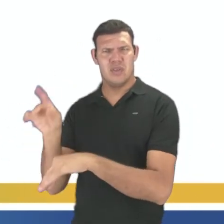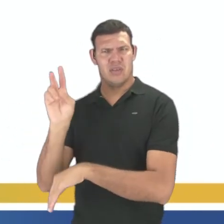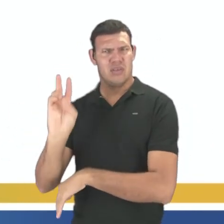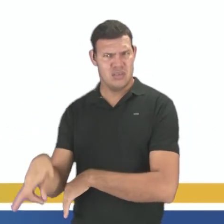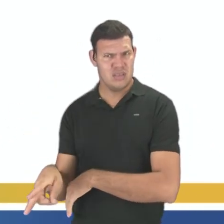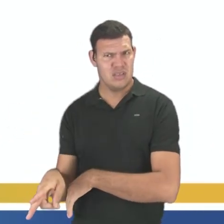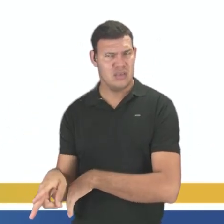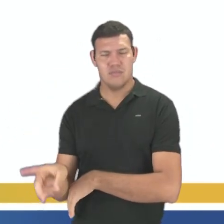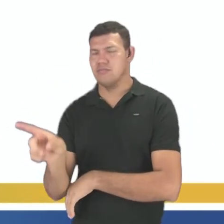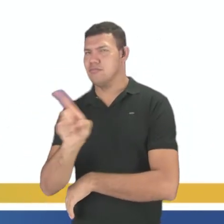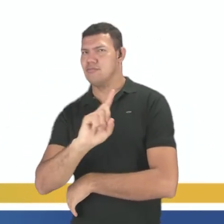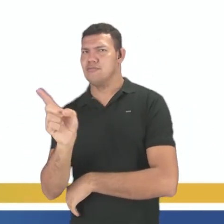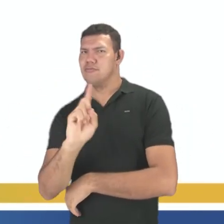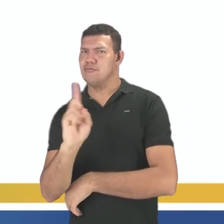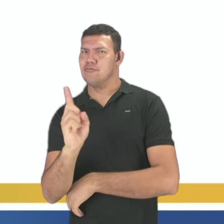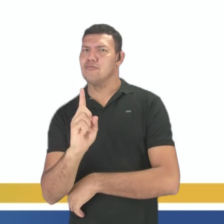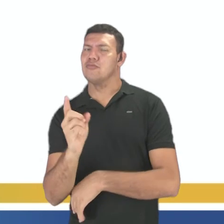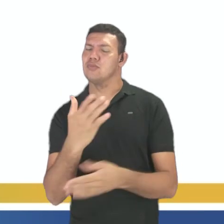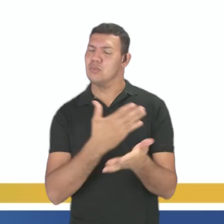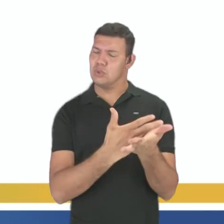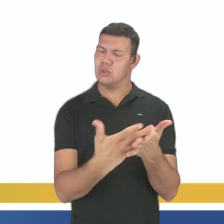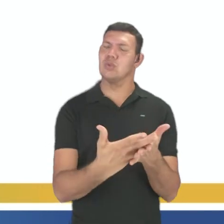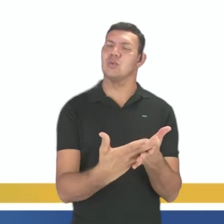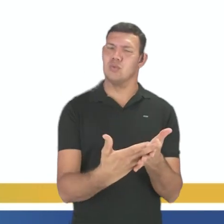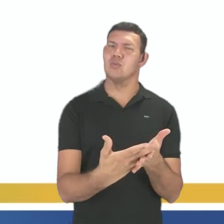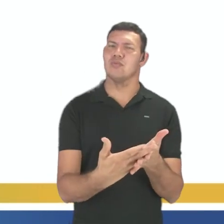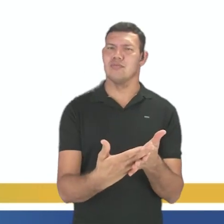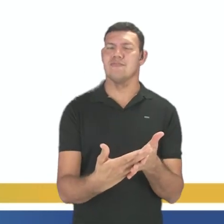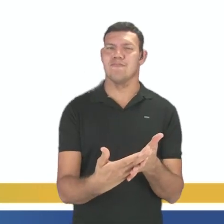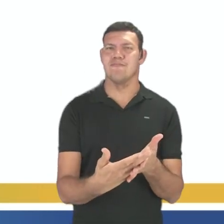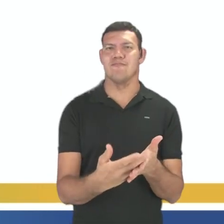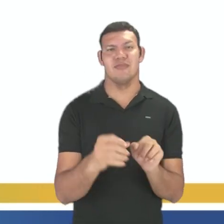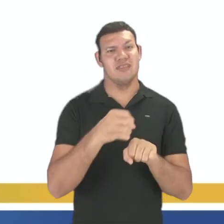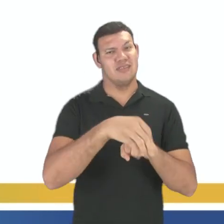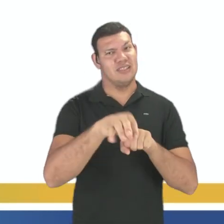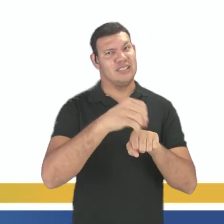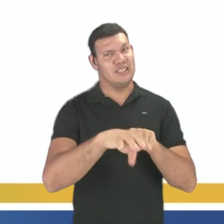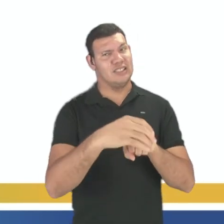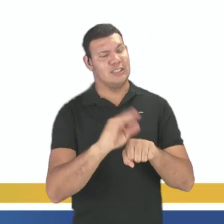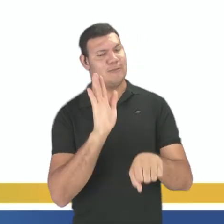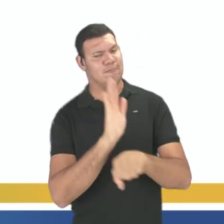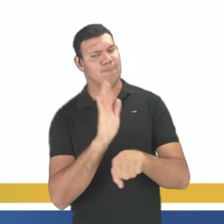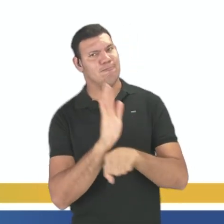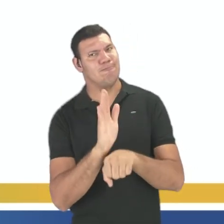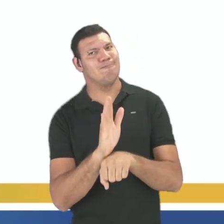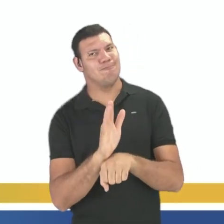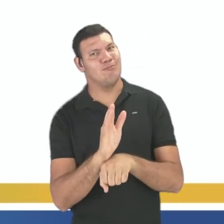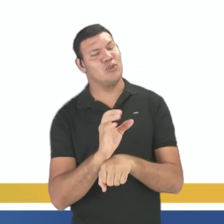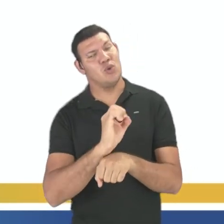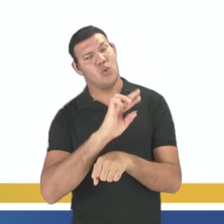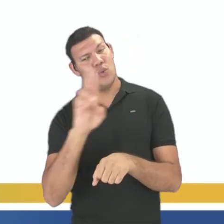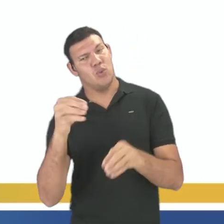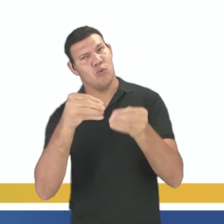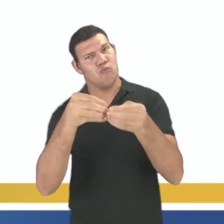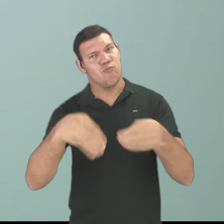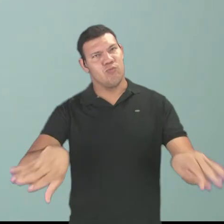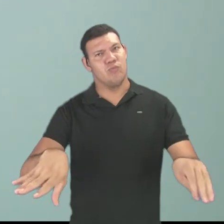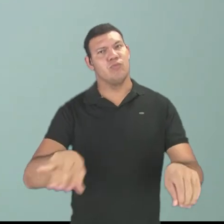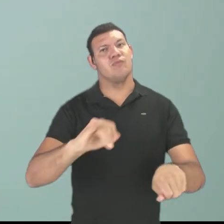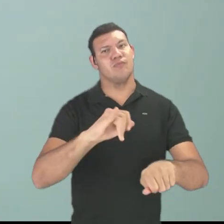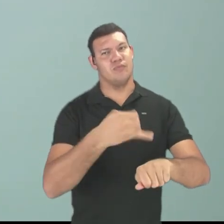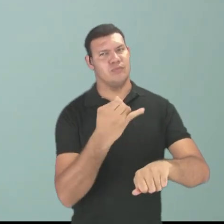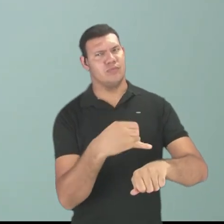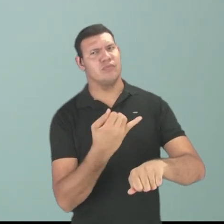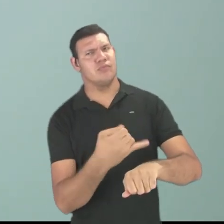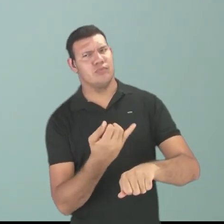sim. Então pode ser uma dica que pode ajudar ou atrapalhar, ok? Eu prefiro lembrar sempre que o adjetivo possessivo